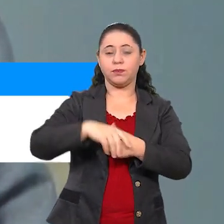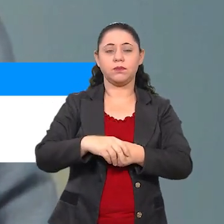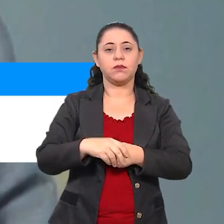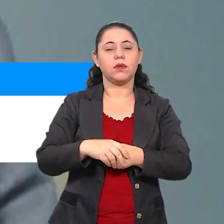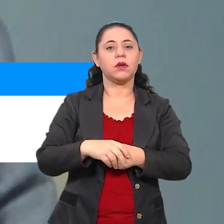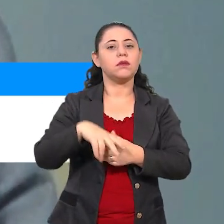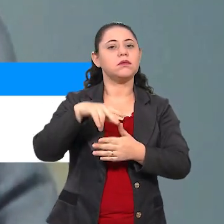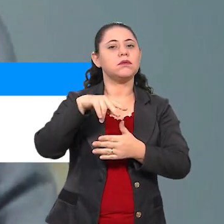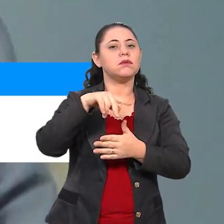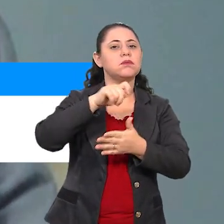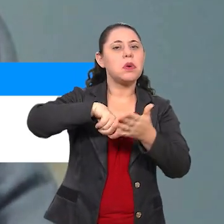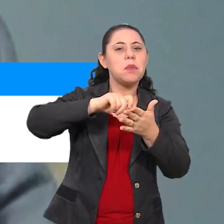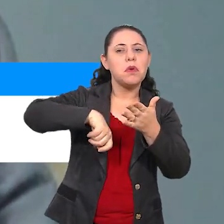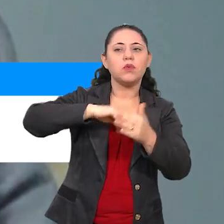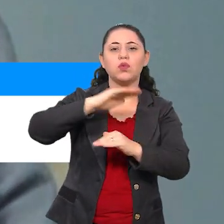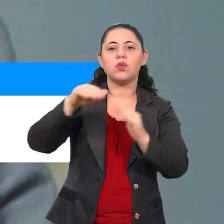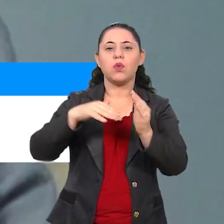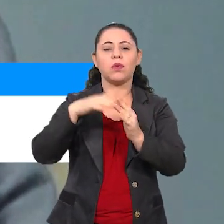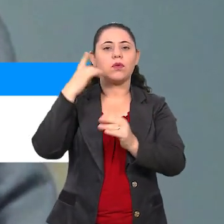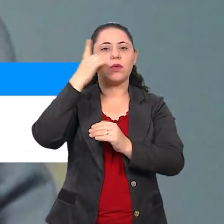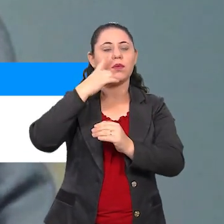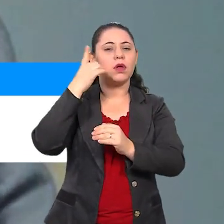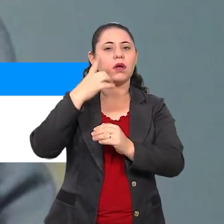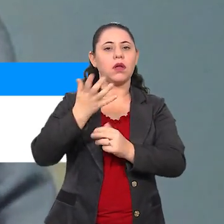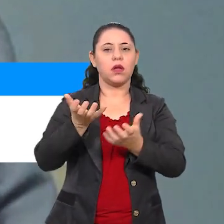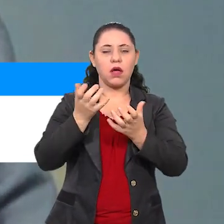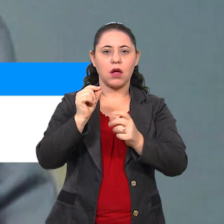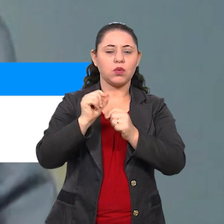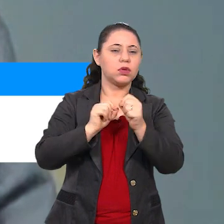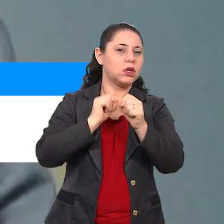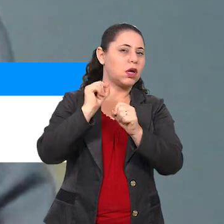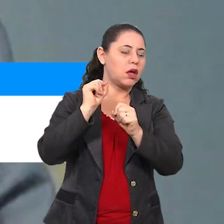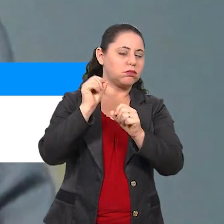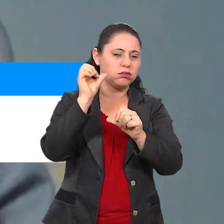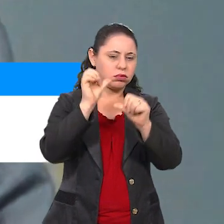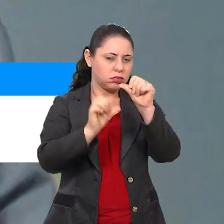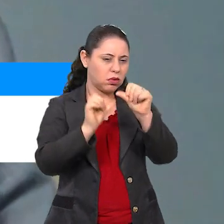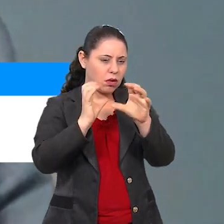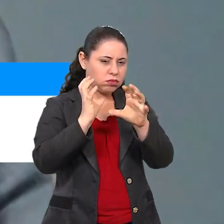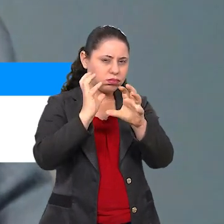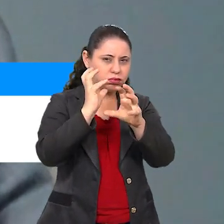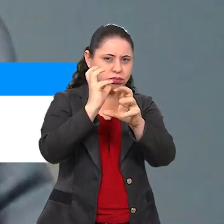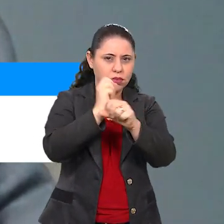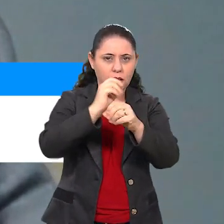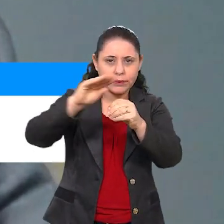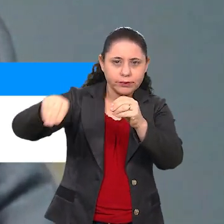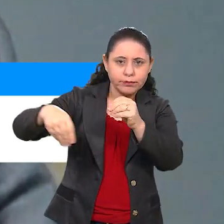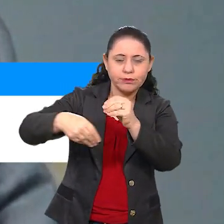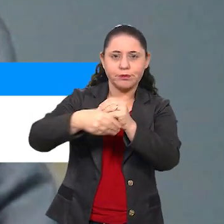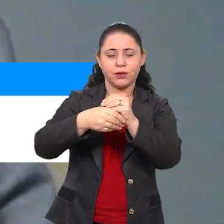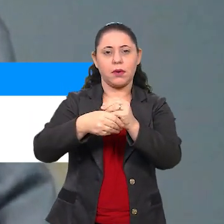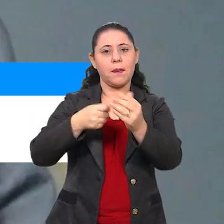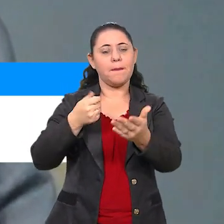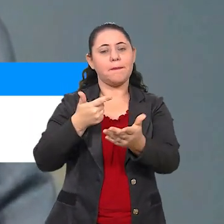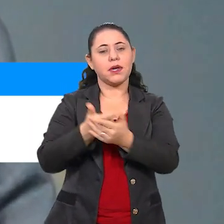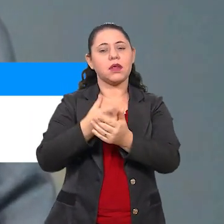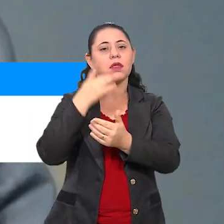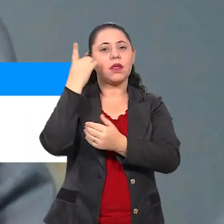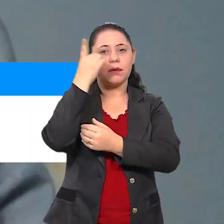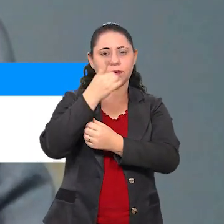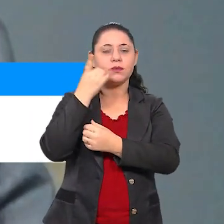é a de número 7, subscrita por todos os deputados dessa Casa de Leis, que pretende revisar o valor total das